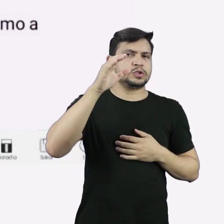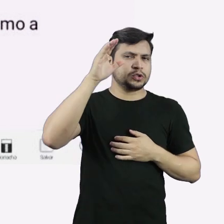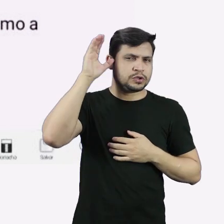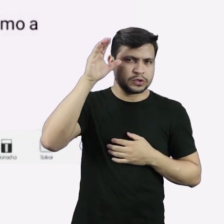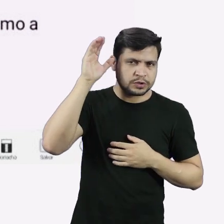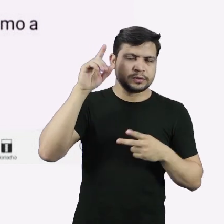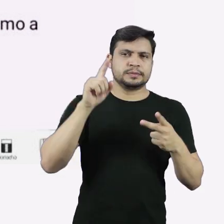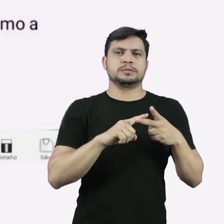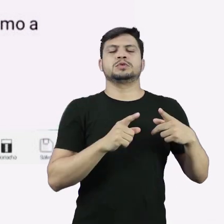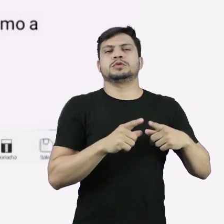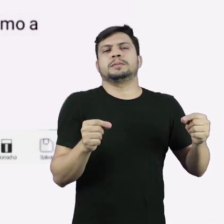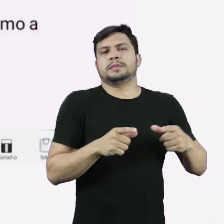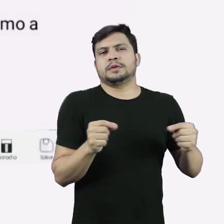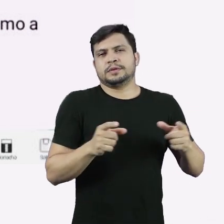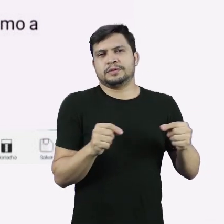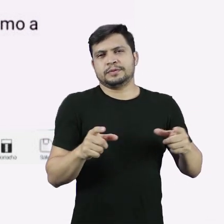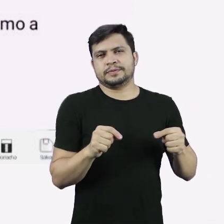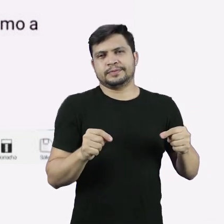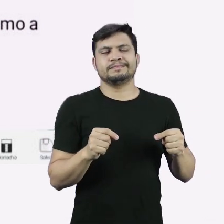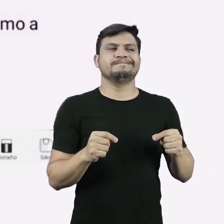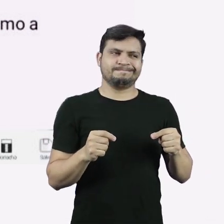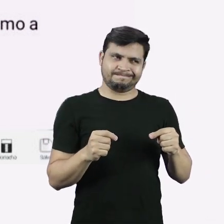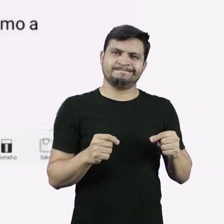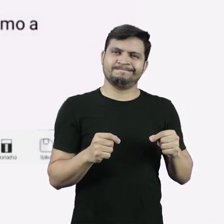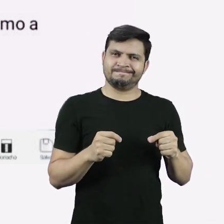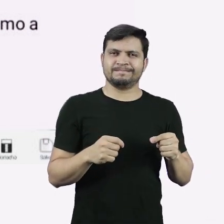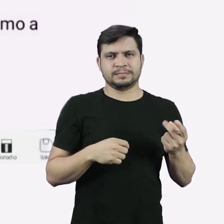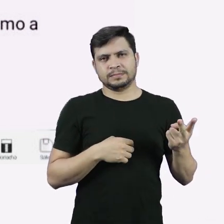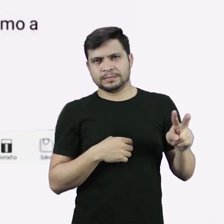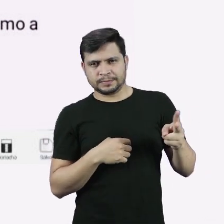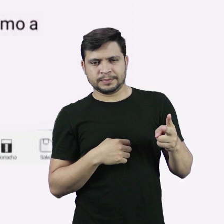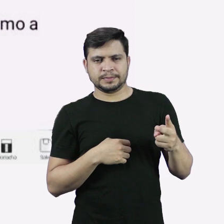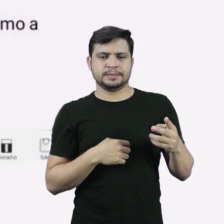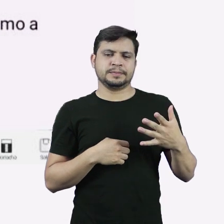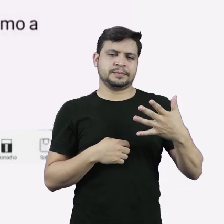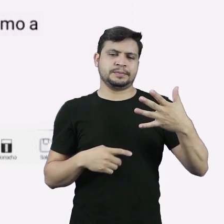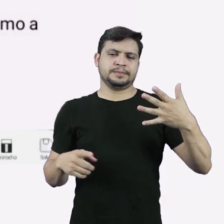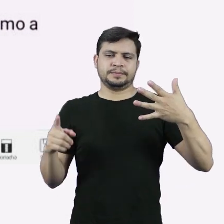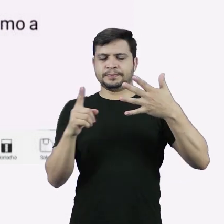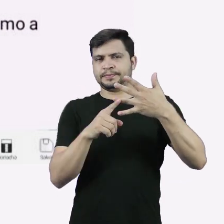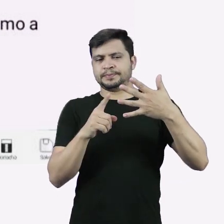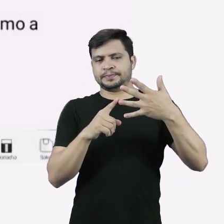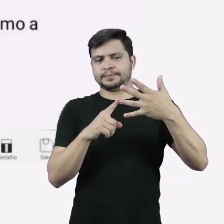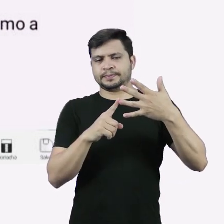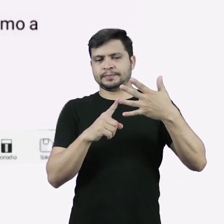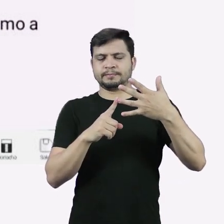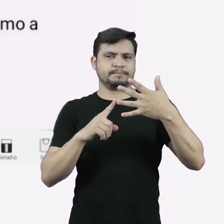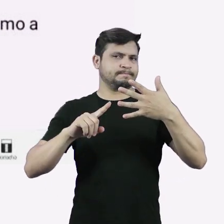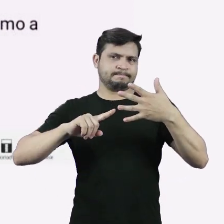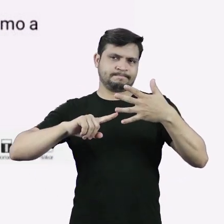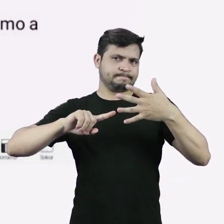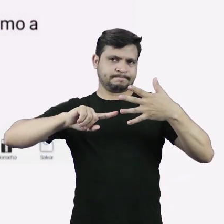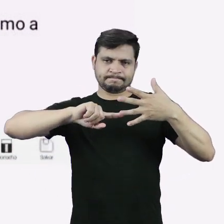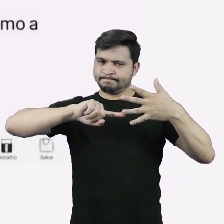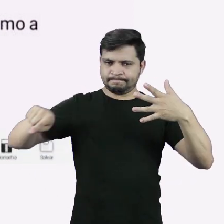tinha passado pelas bombas atômicas, não poderia ser uma potência nesse momento. Então a gente vai riscar China e Japão e potências orientais. Esse